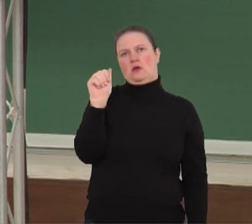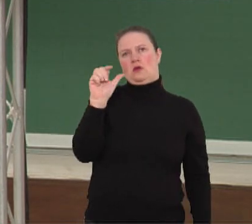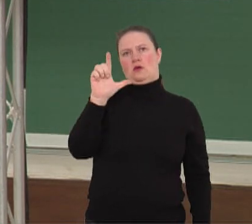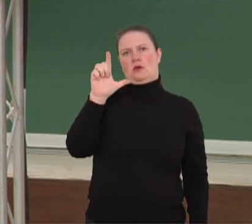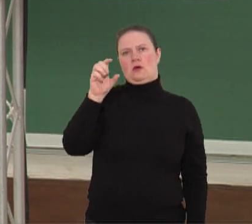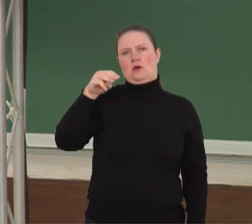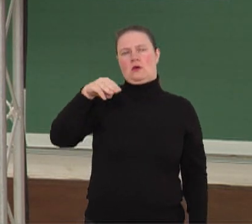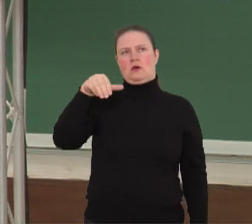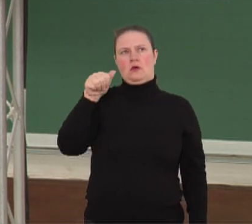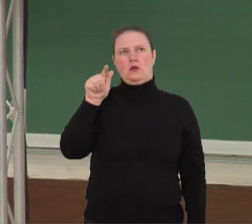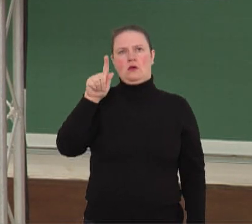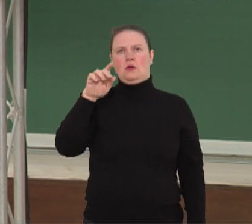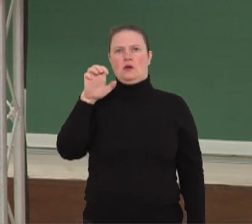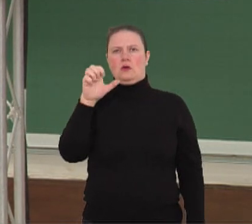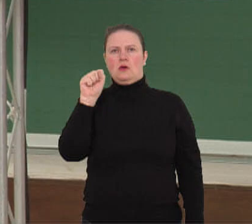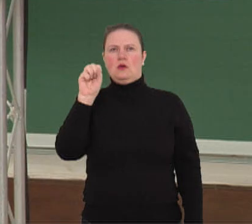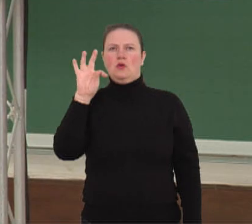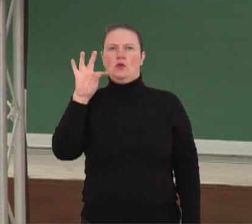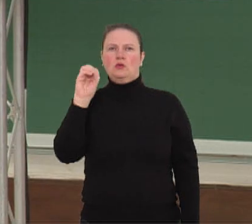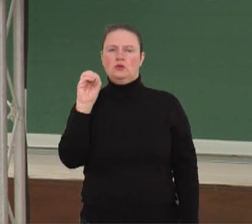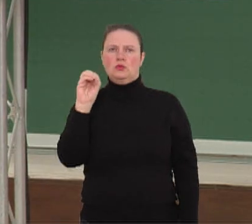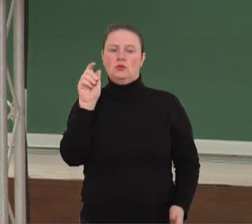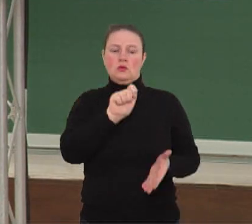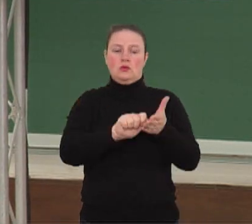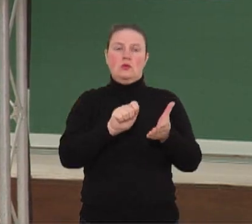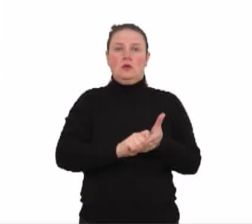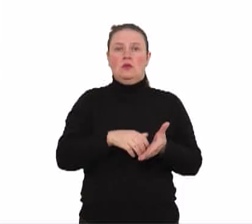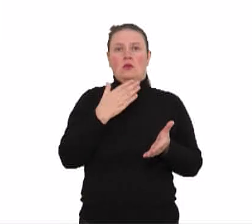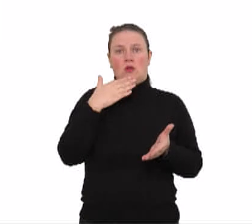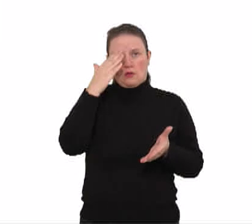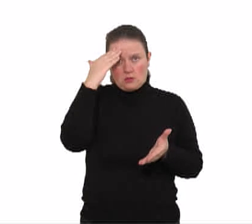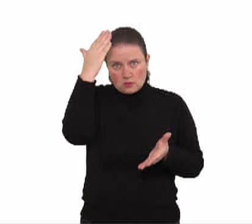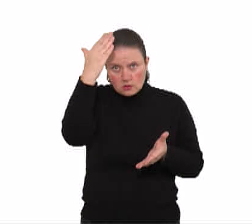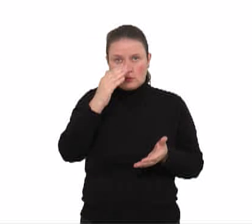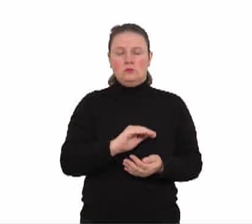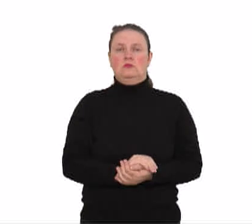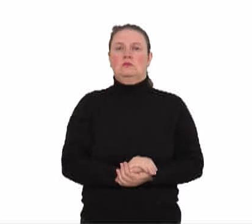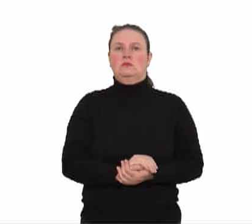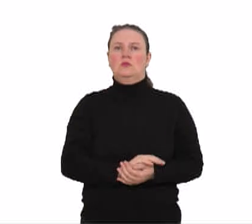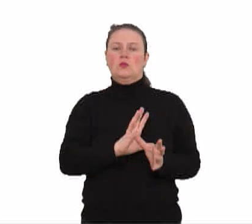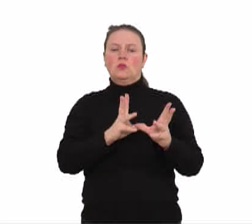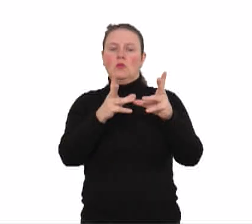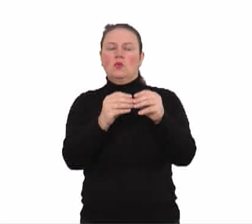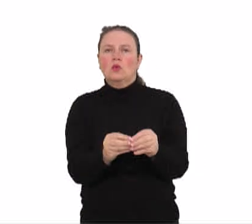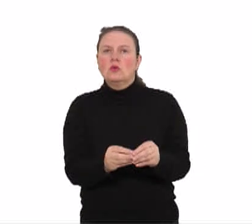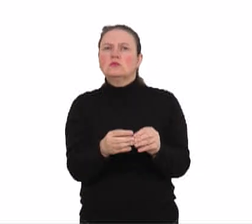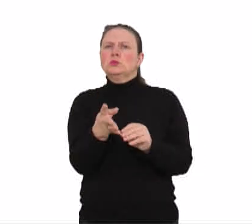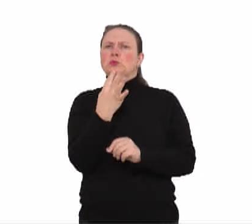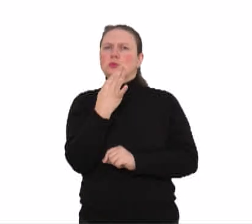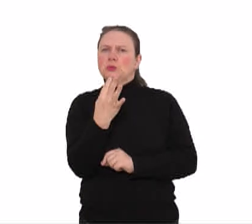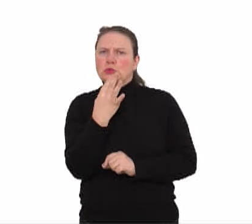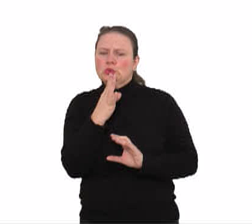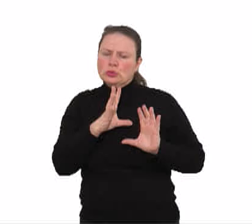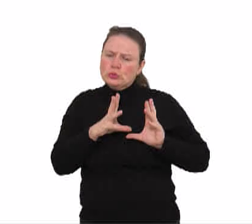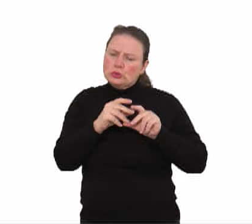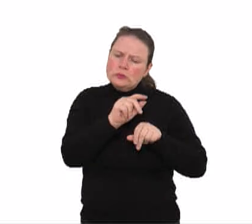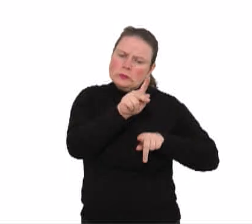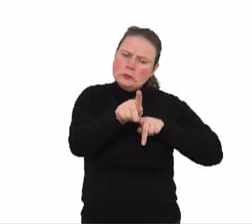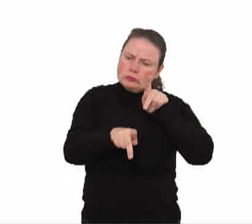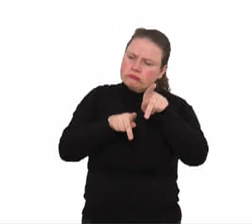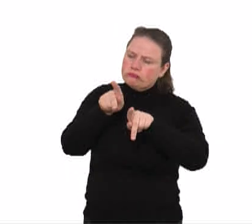árabe, Almagesto, onde era descrita toda a astronomia conhecida por todos esses